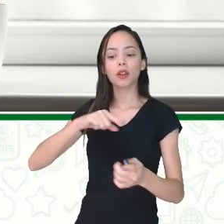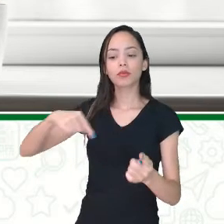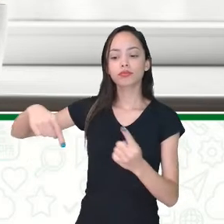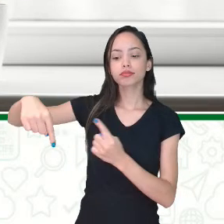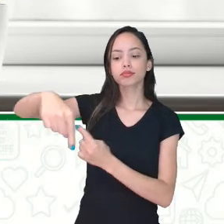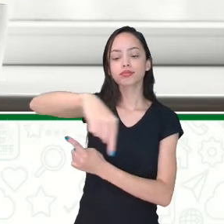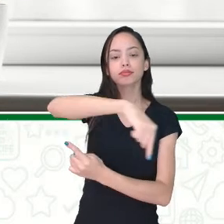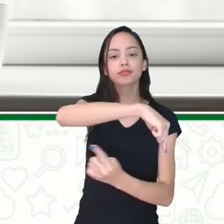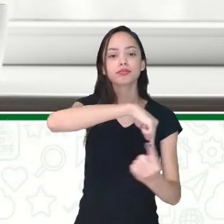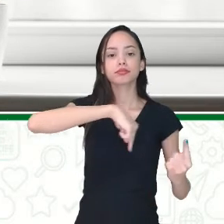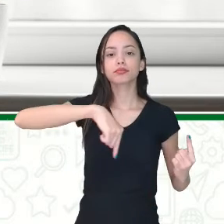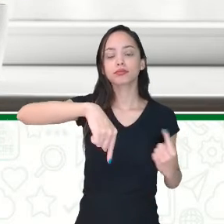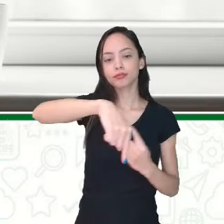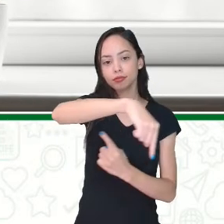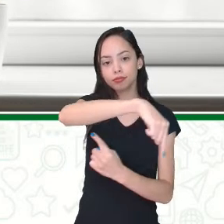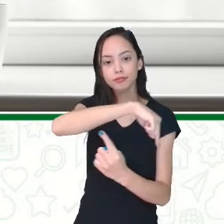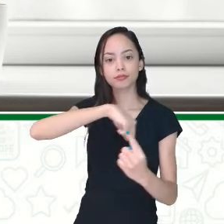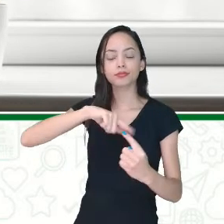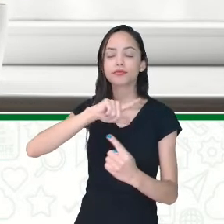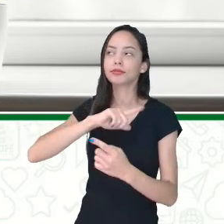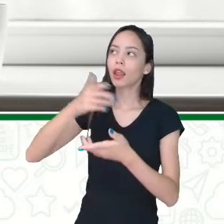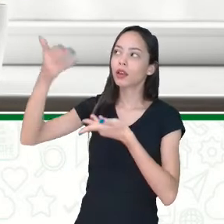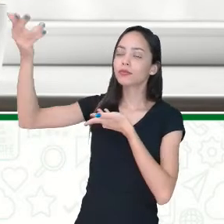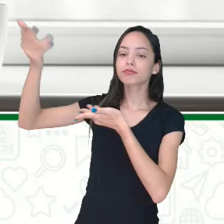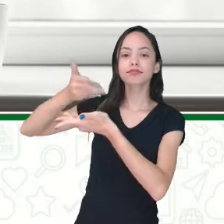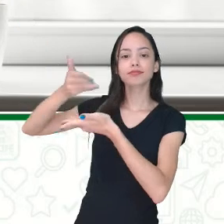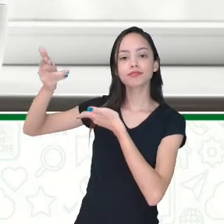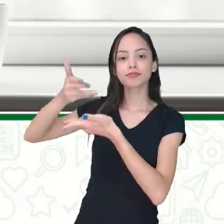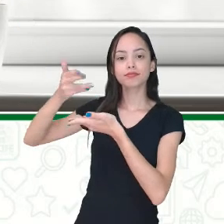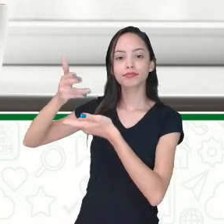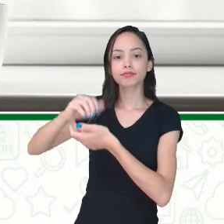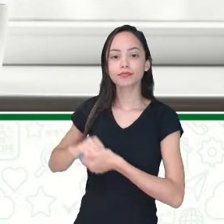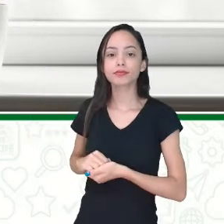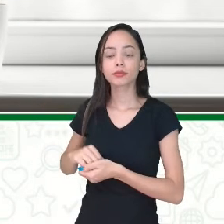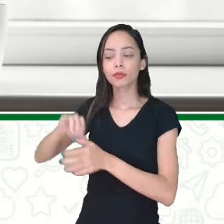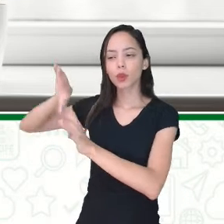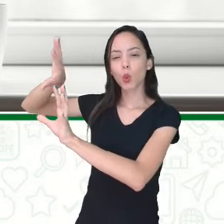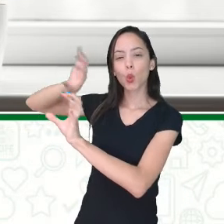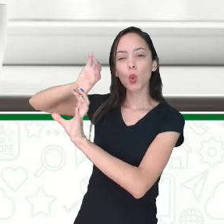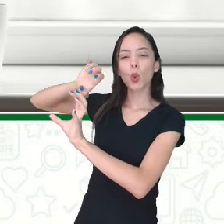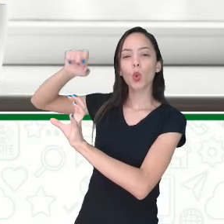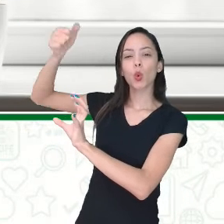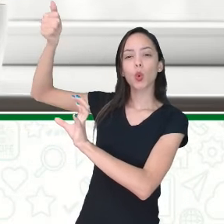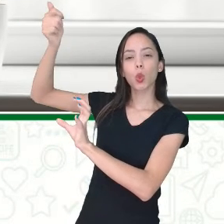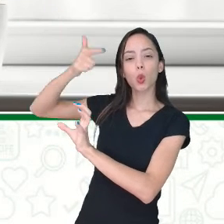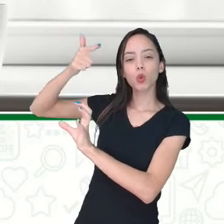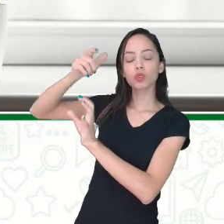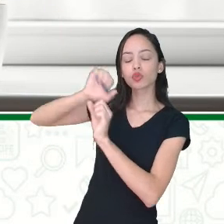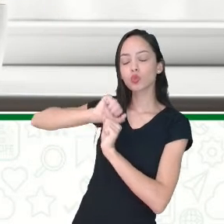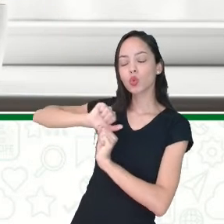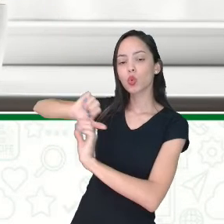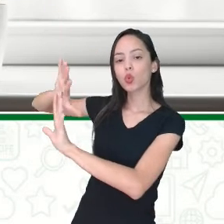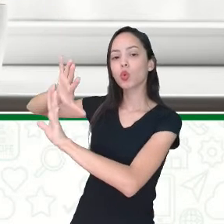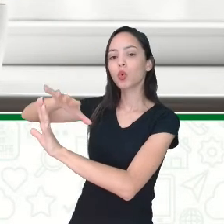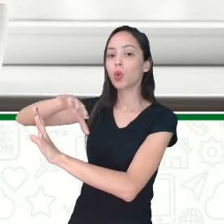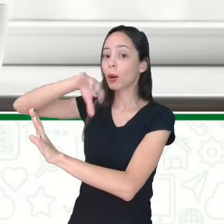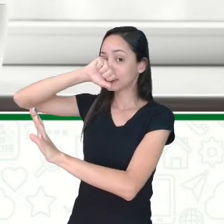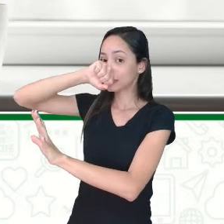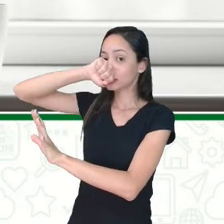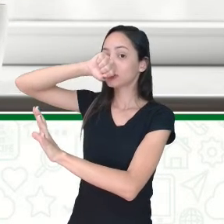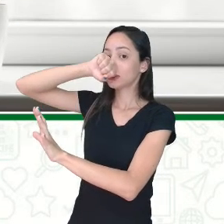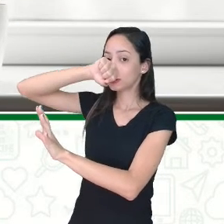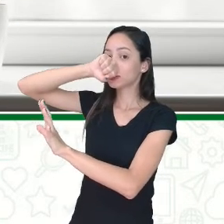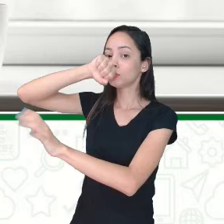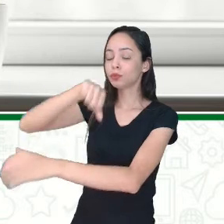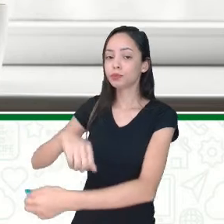troca. Ela pega esse oxigênio, ela gera cada vez mais oxigênio, né? E vai transmutando esse